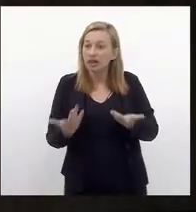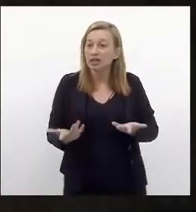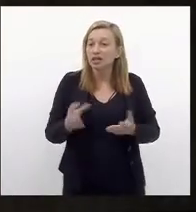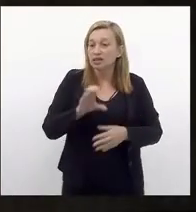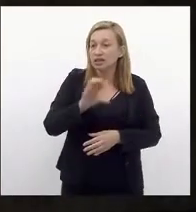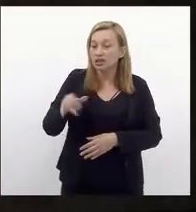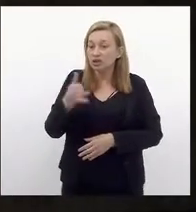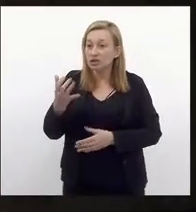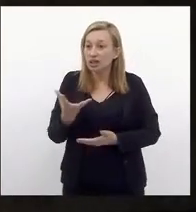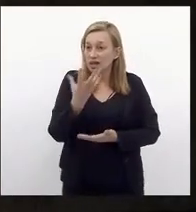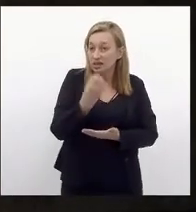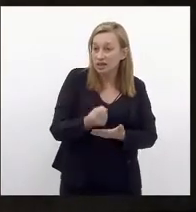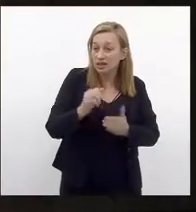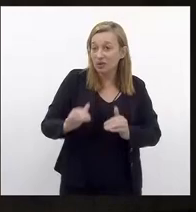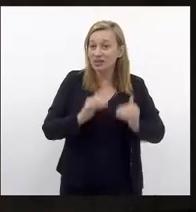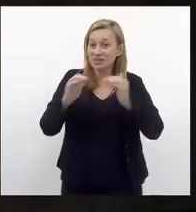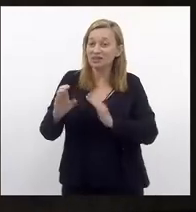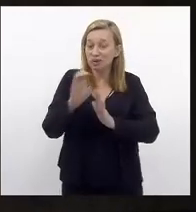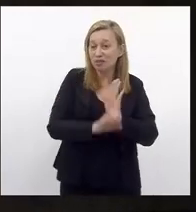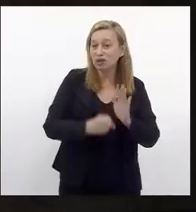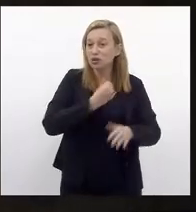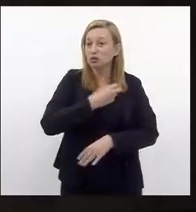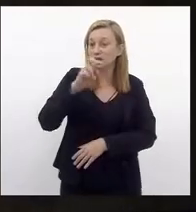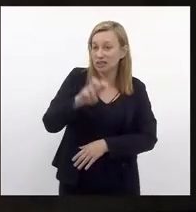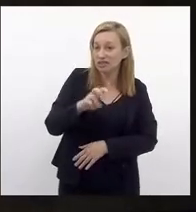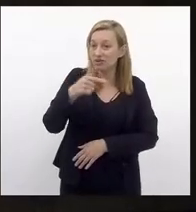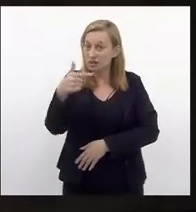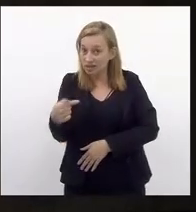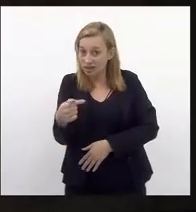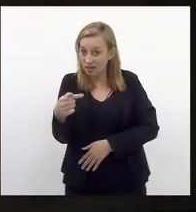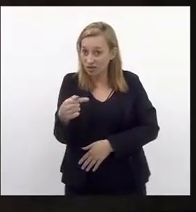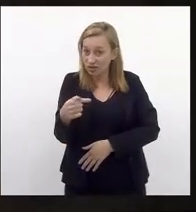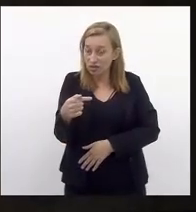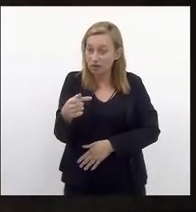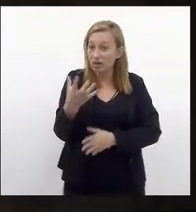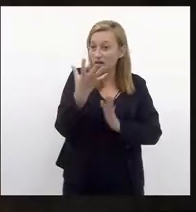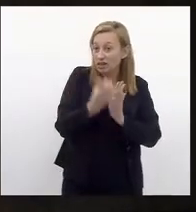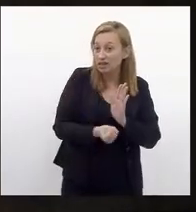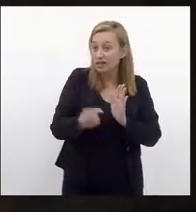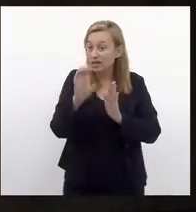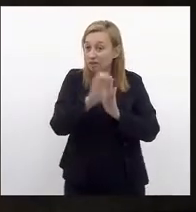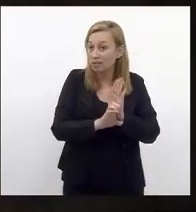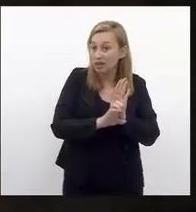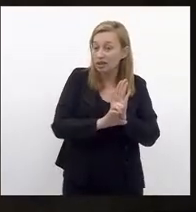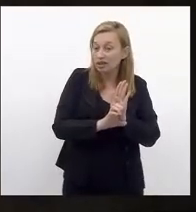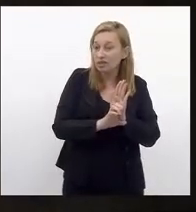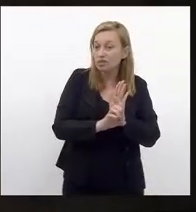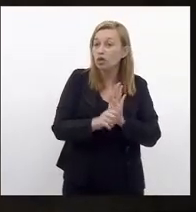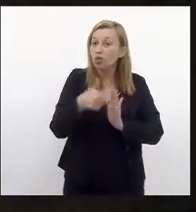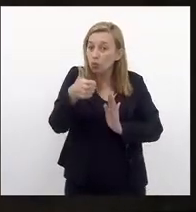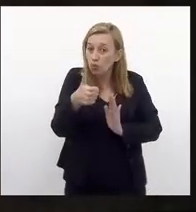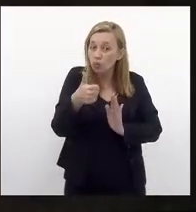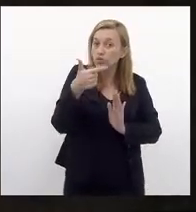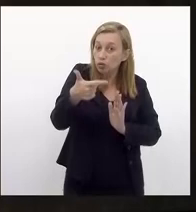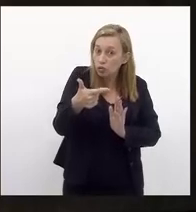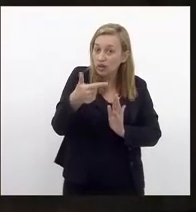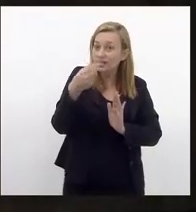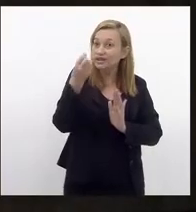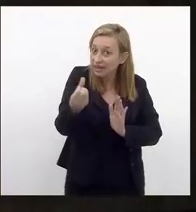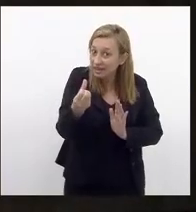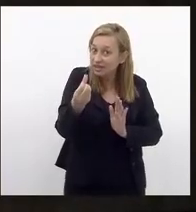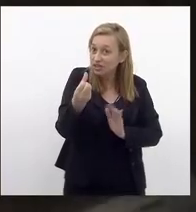parecer da ccj é favorável com subemenda à emenda 5:17 favorável com subemenda aglutinativas emendas